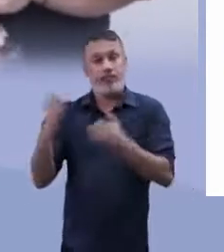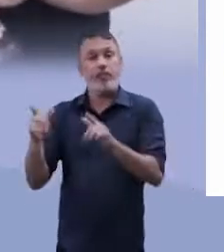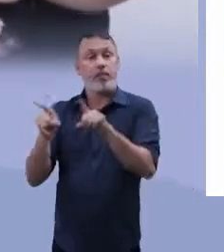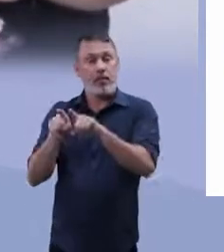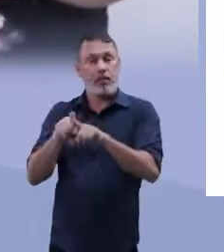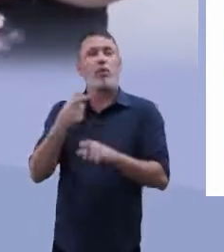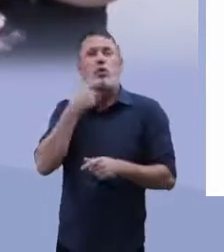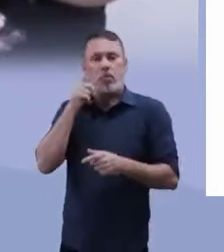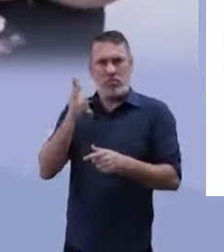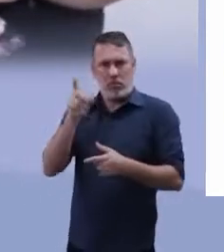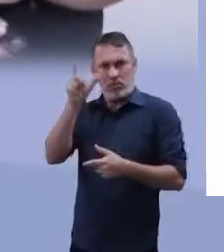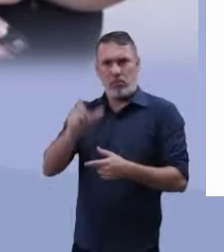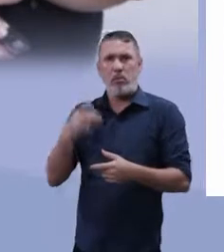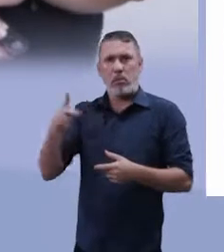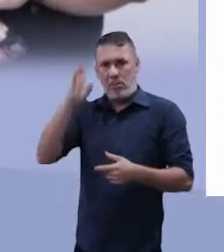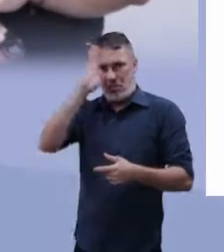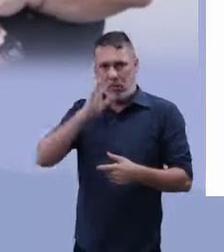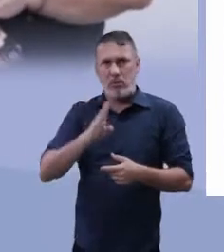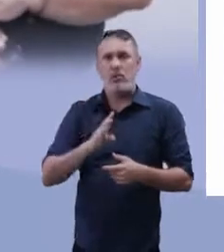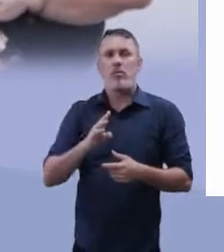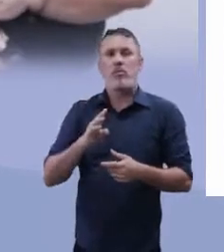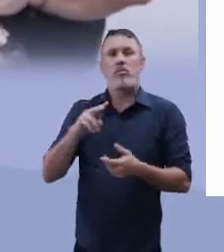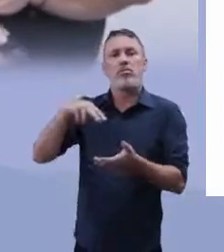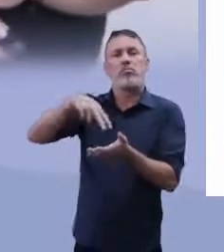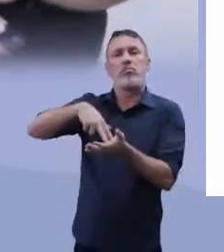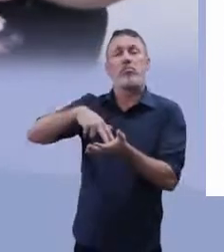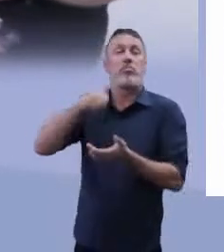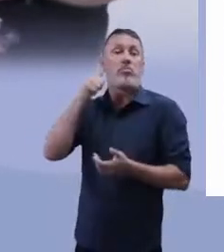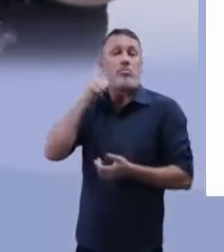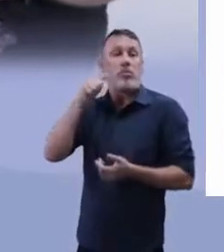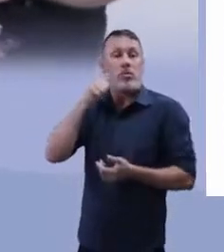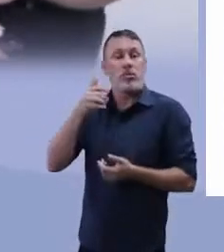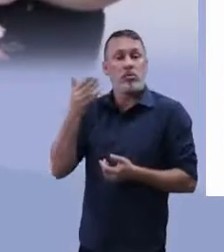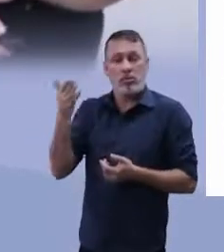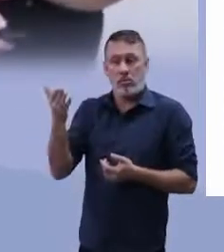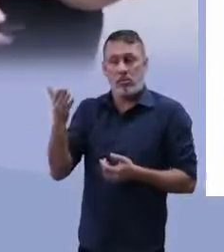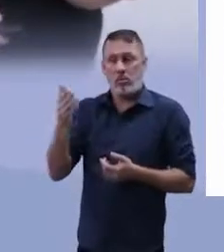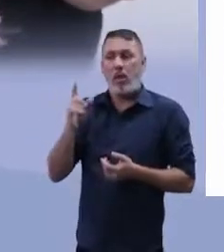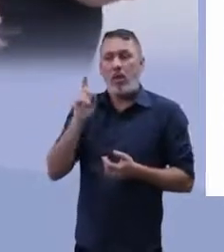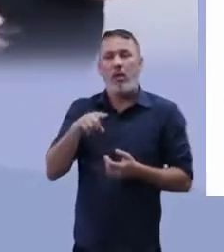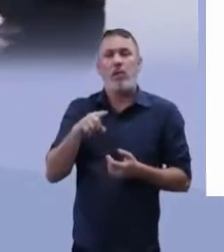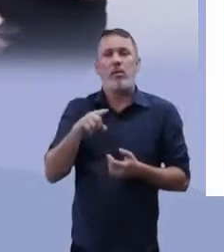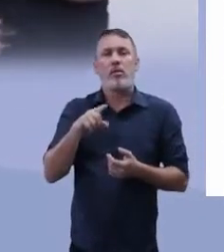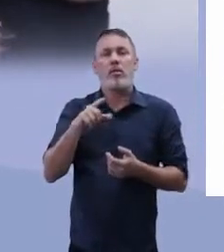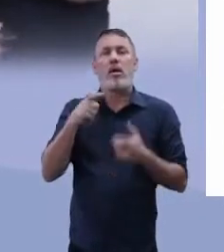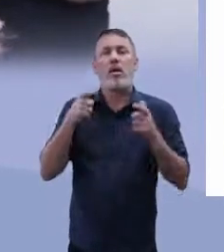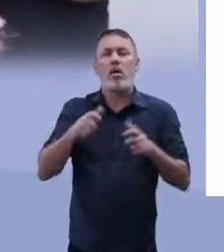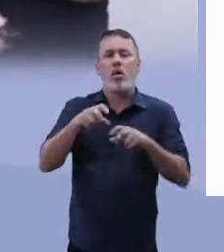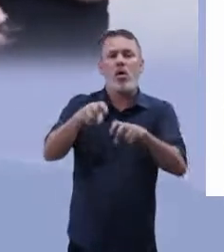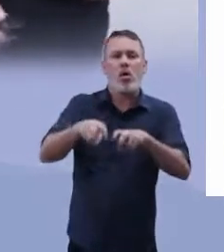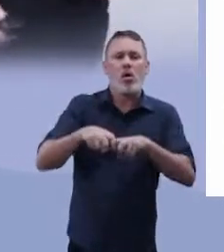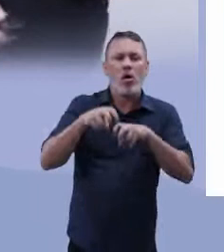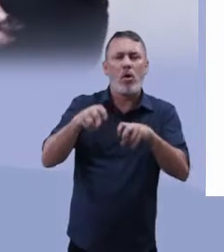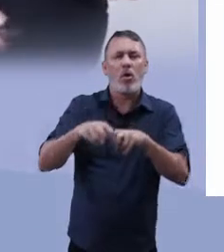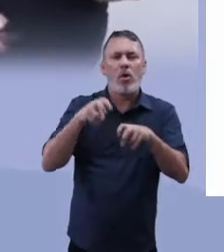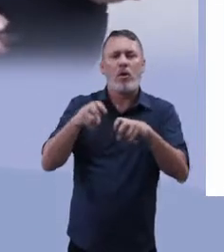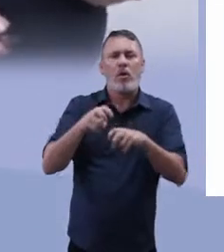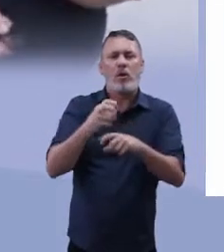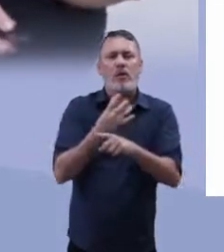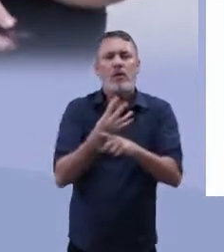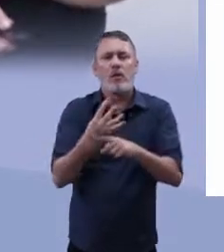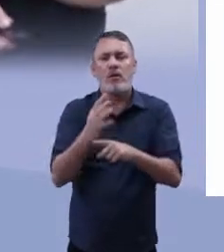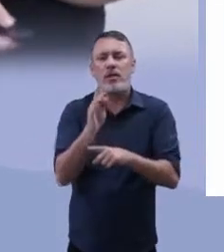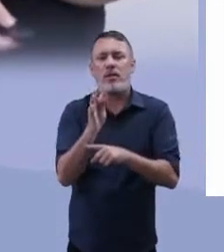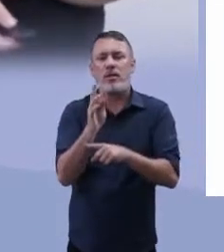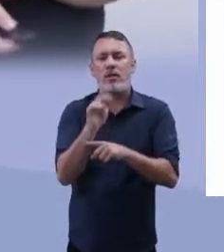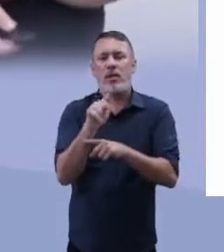quadro dele, A Moça no Trigal, também conhecida como Moça do Trigo. Lá ao fundo você